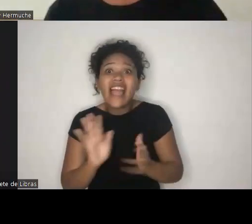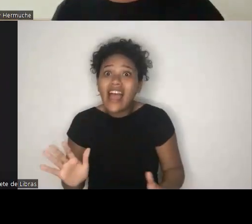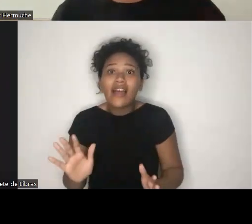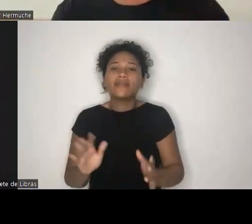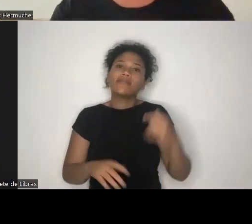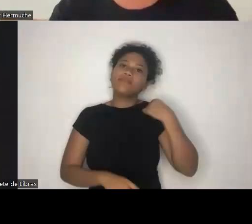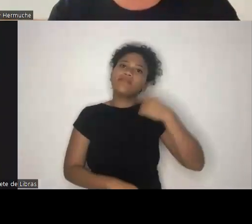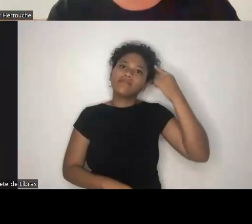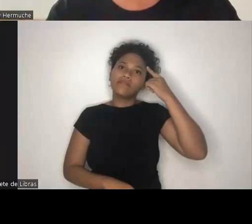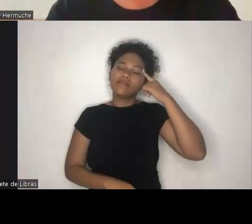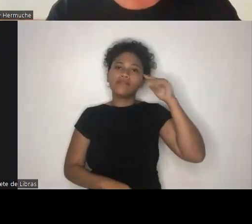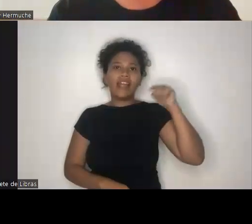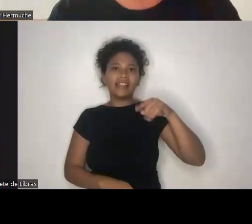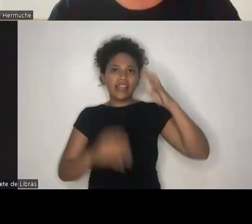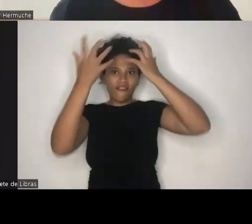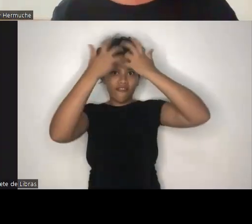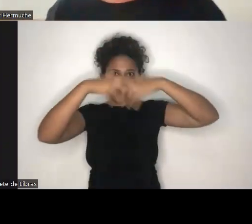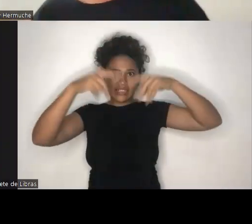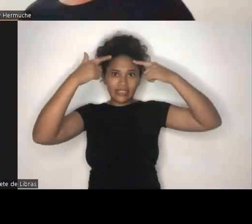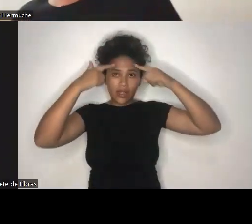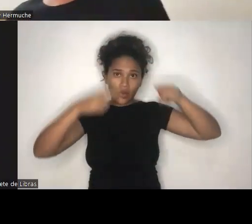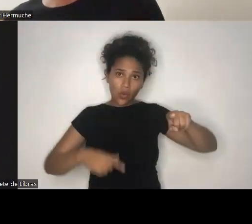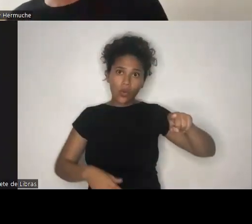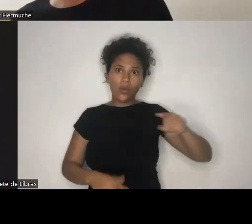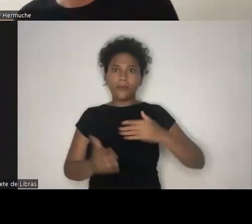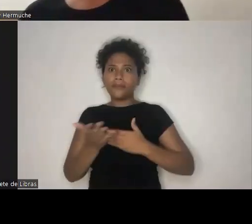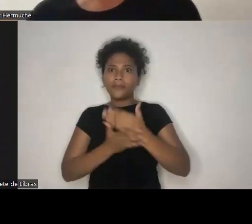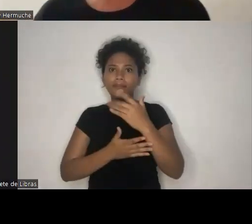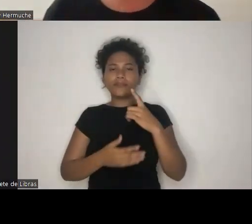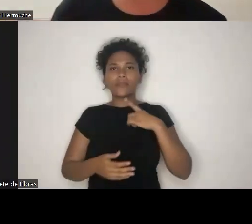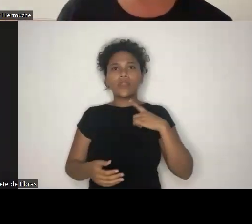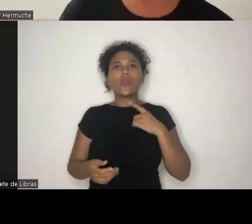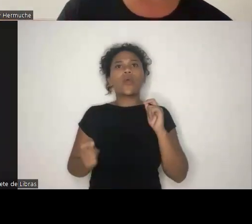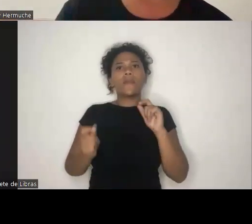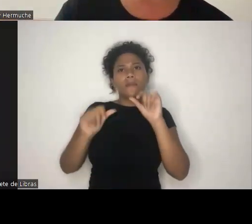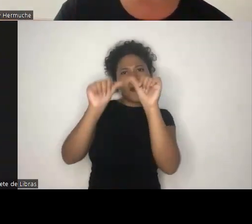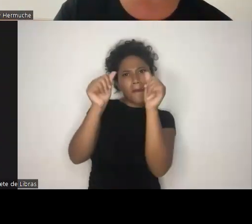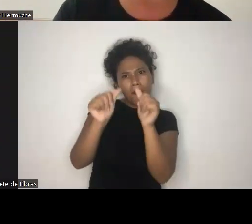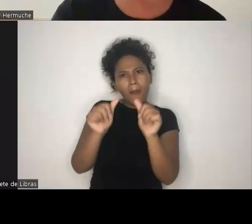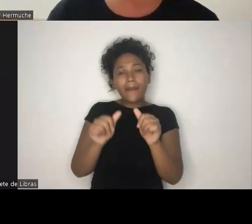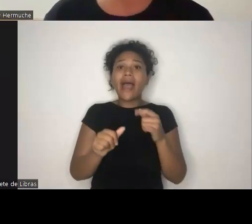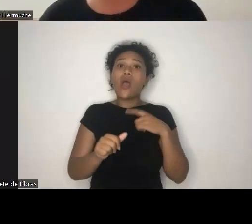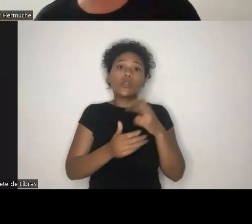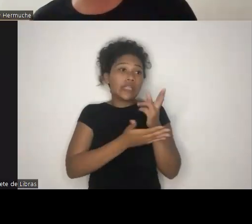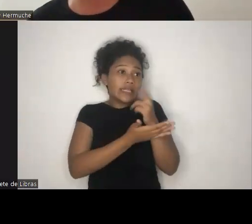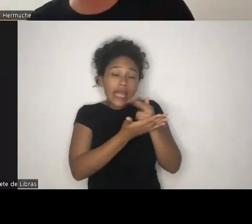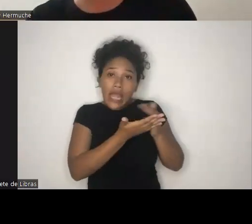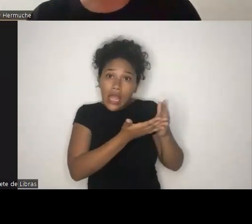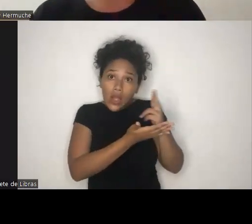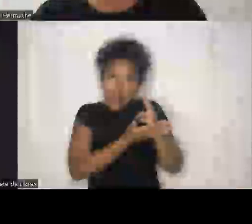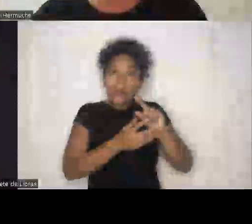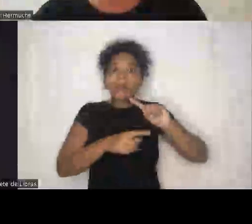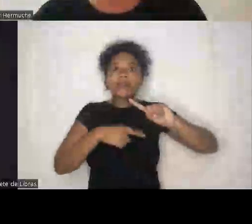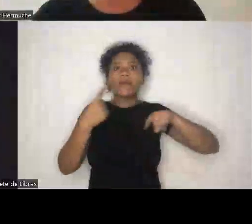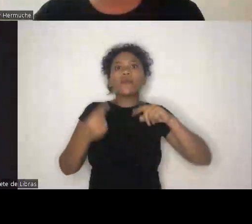essa reflexão de desenho que aqui começa a tomar uma forma aí eu parti primeiro do desenho para o pastel seco